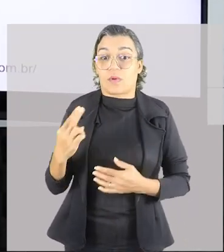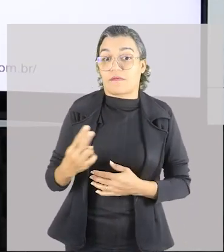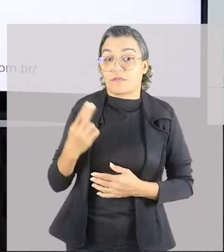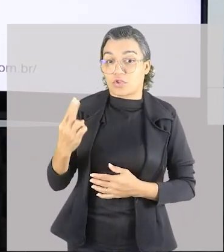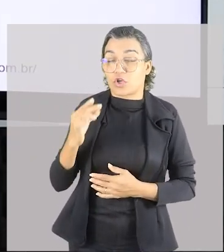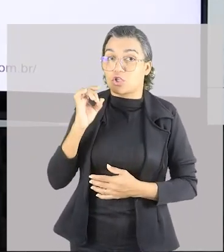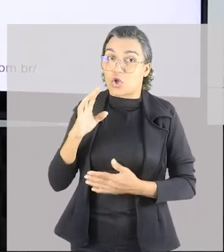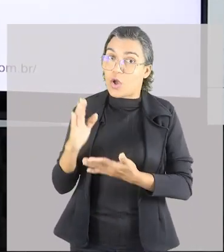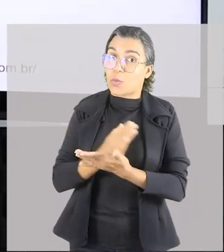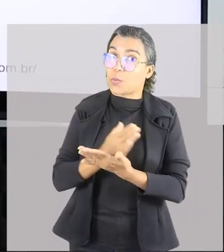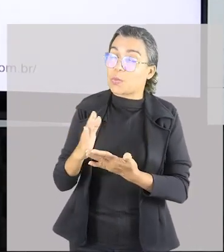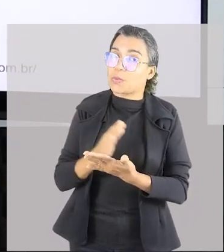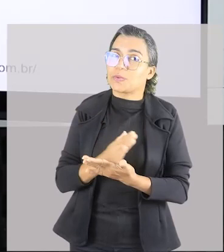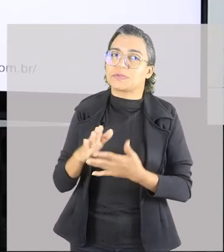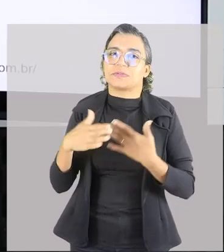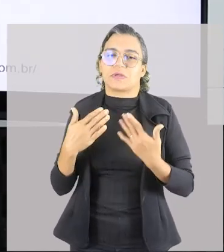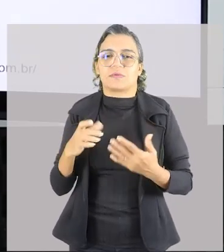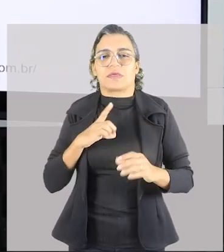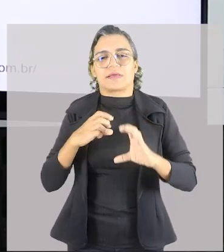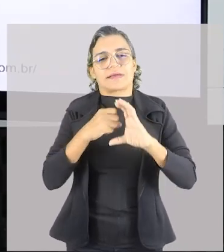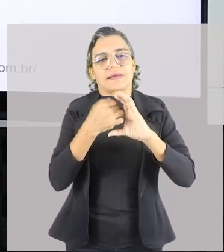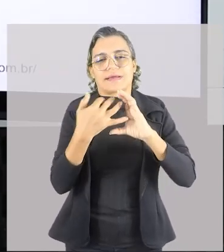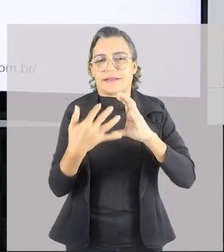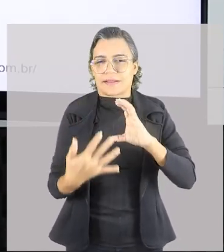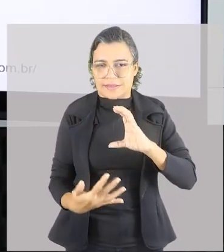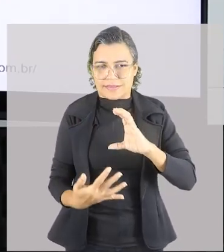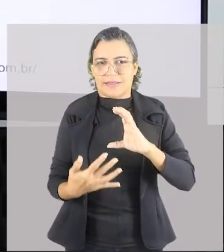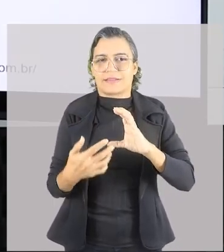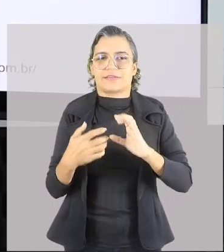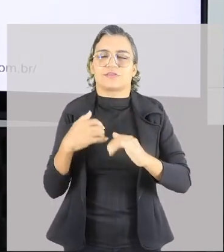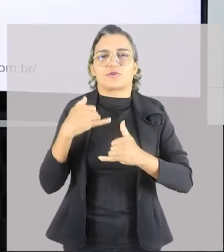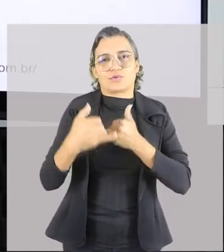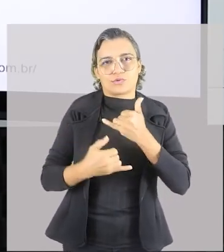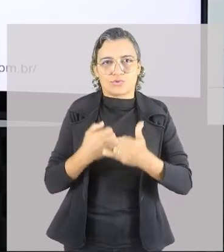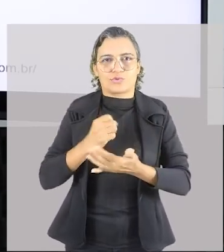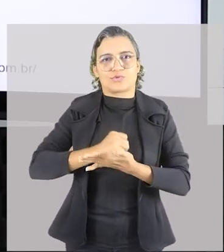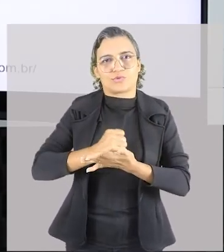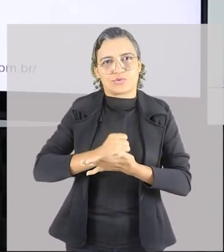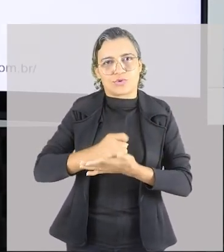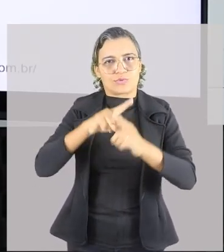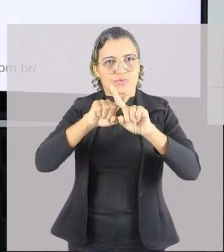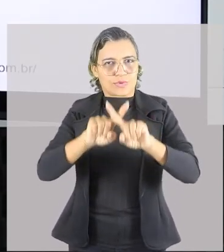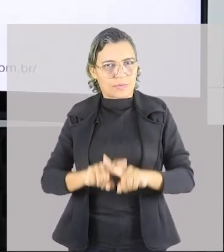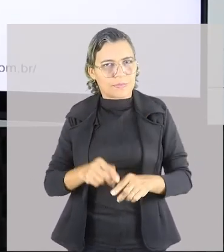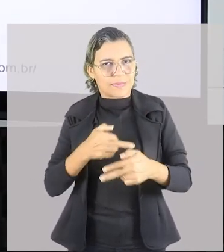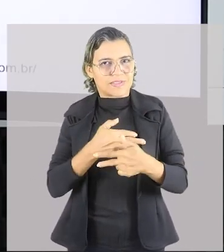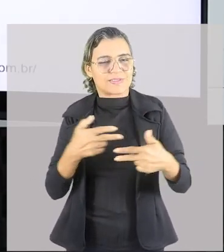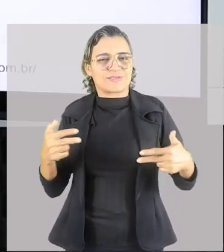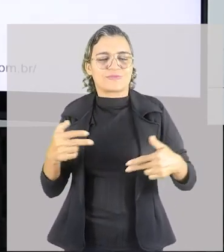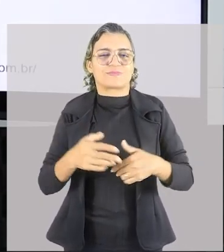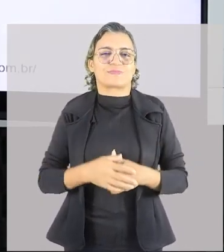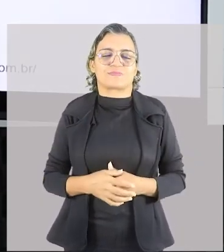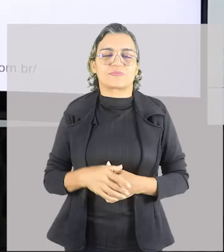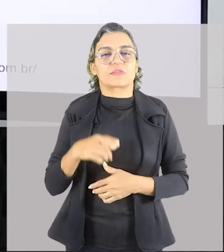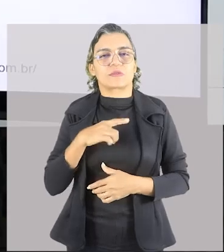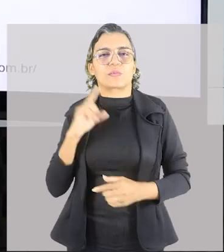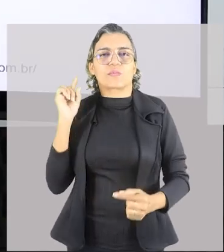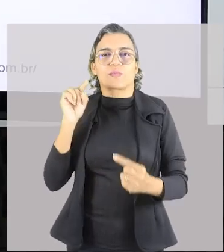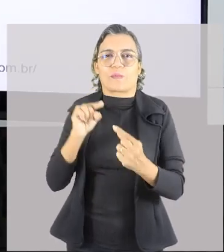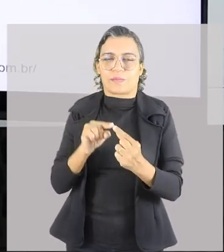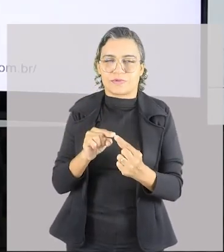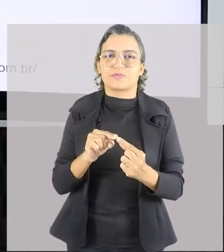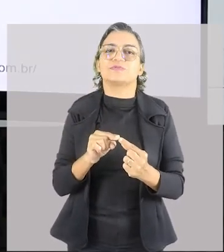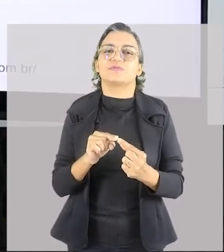somente para alguns. Então essas são algumas características dos jogos competitivos, beleza? Onde tem um